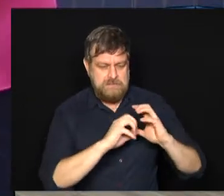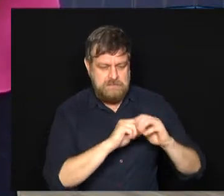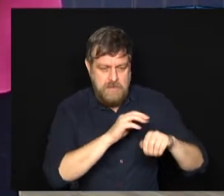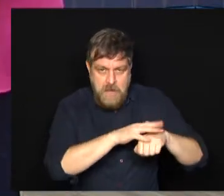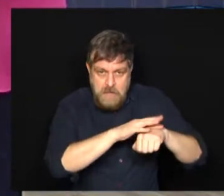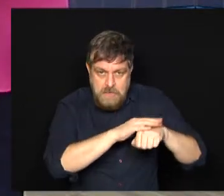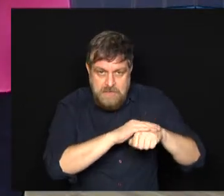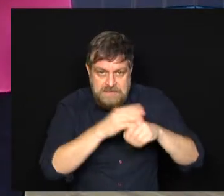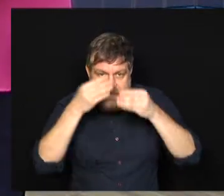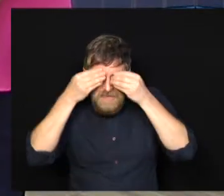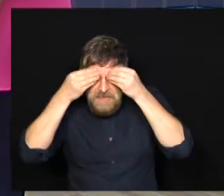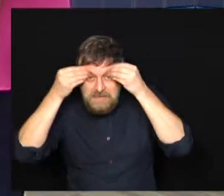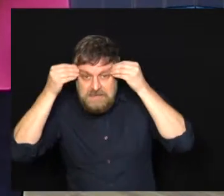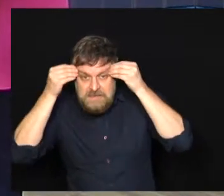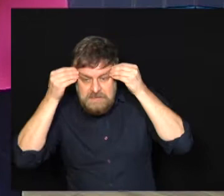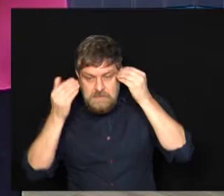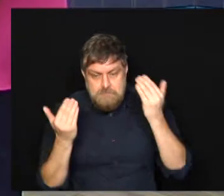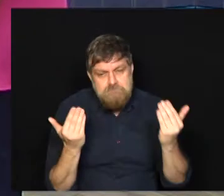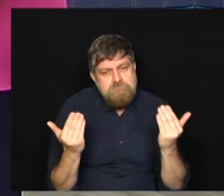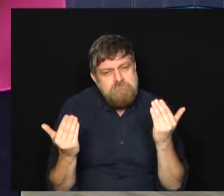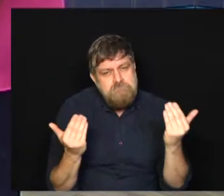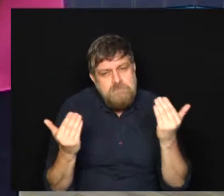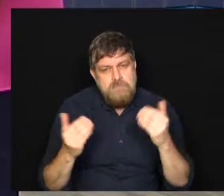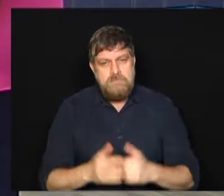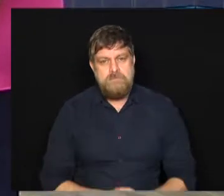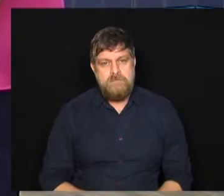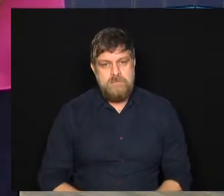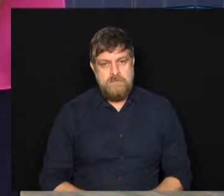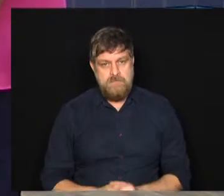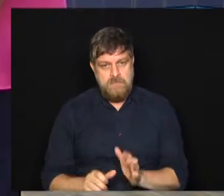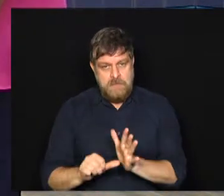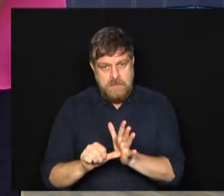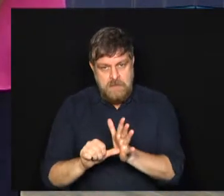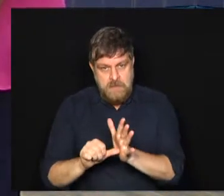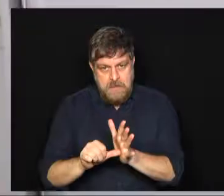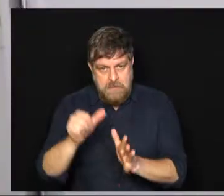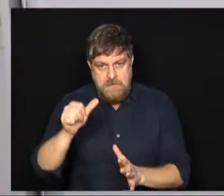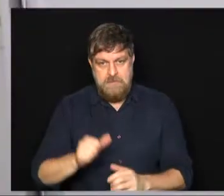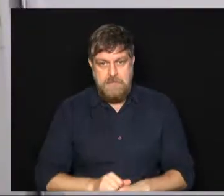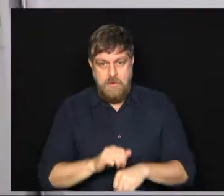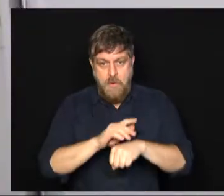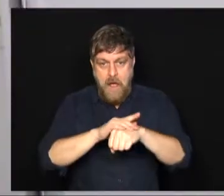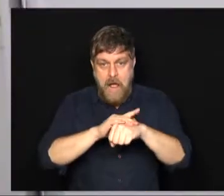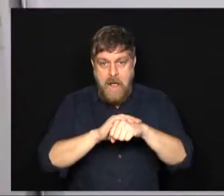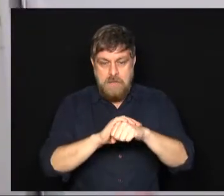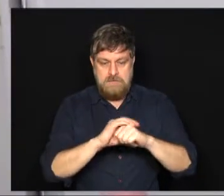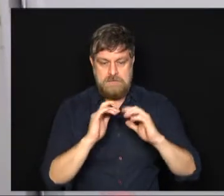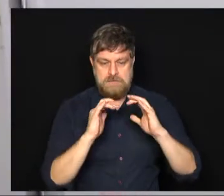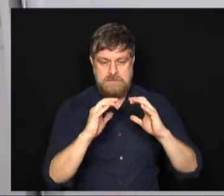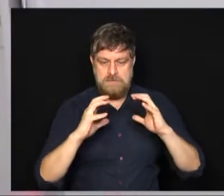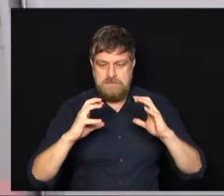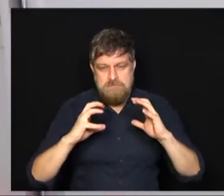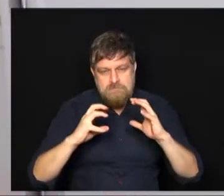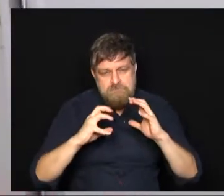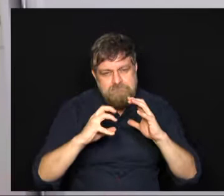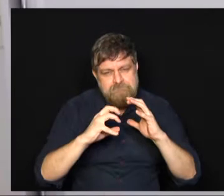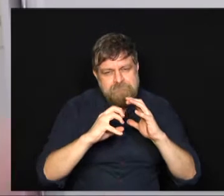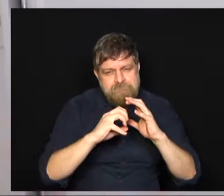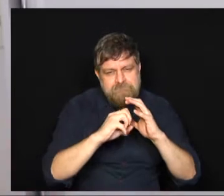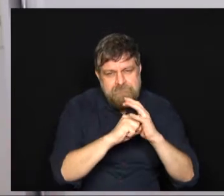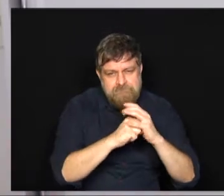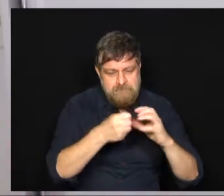doença? tá. Então, assim, primeiro, a doença de Alzheimer, as